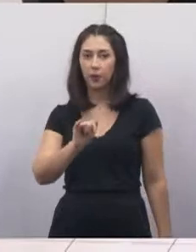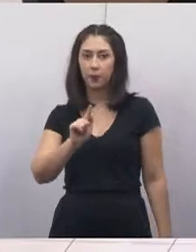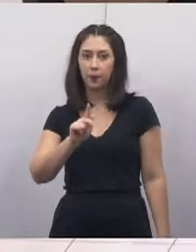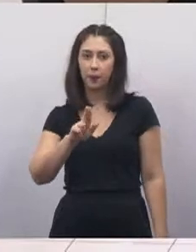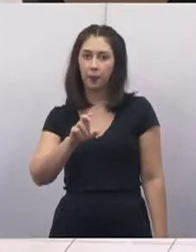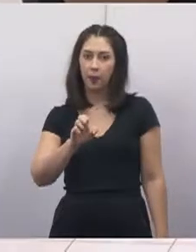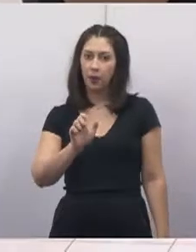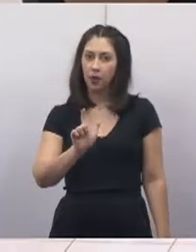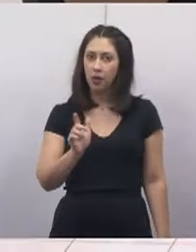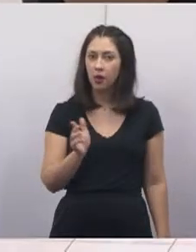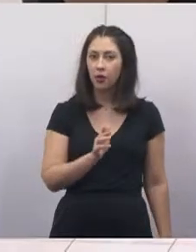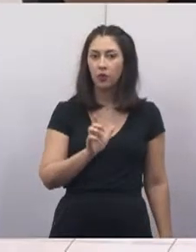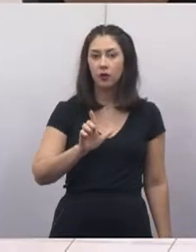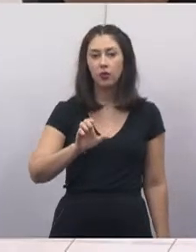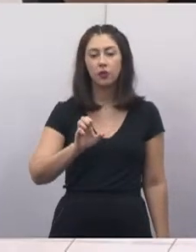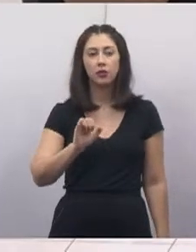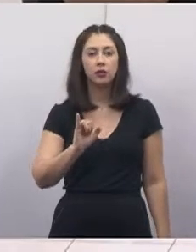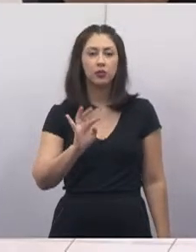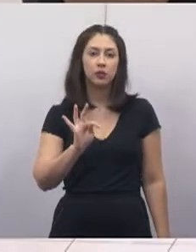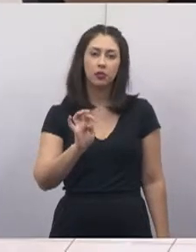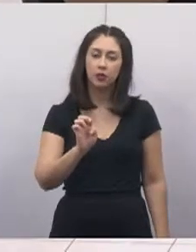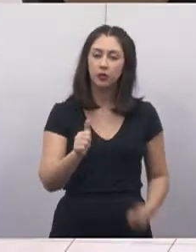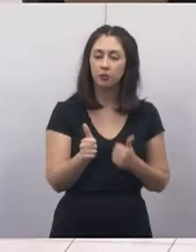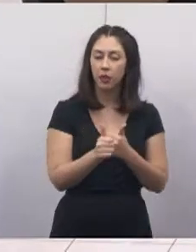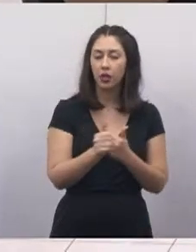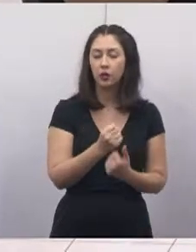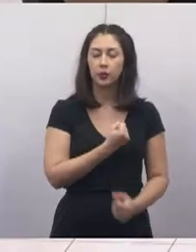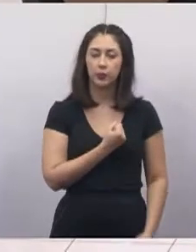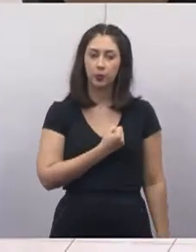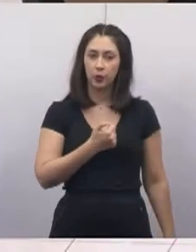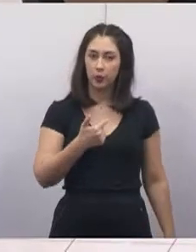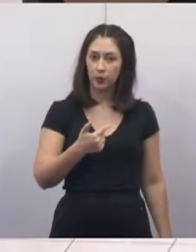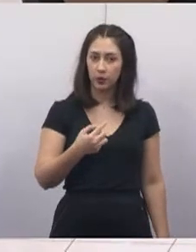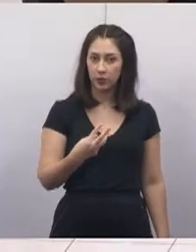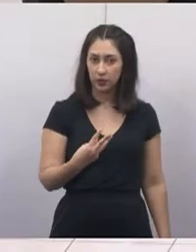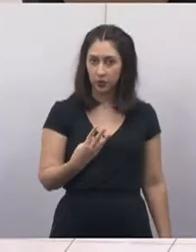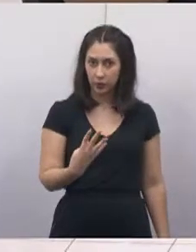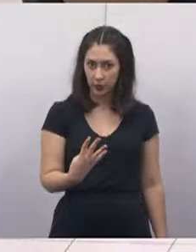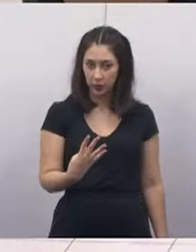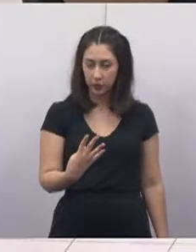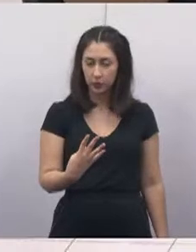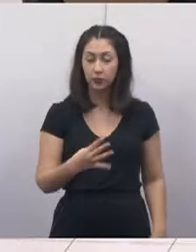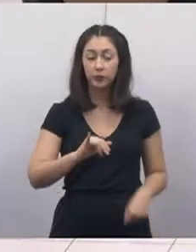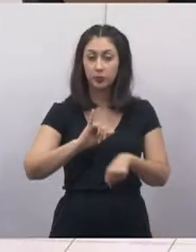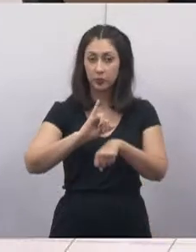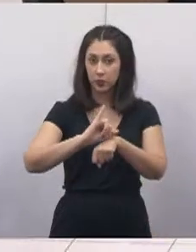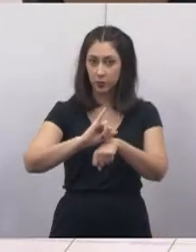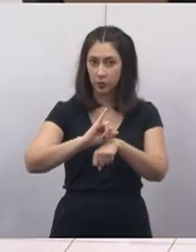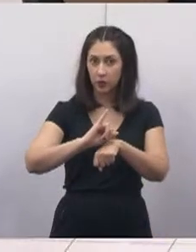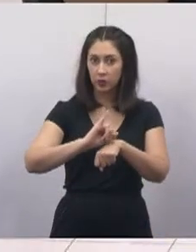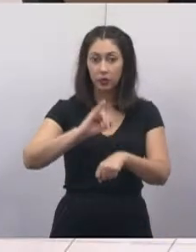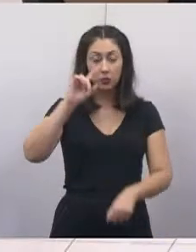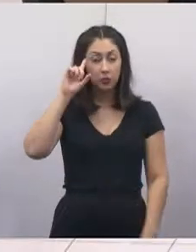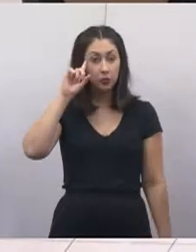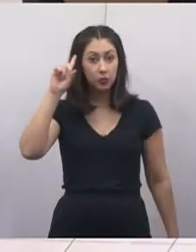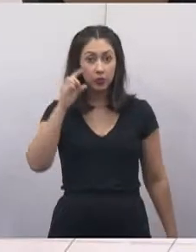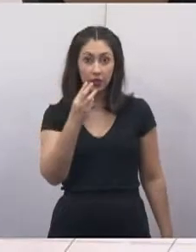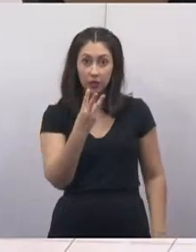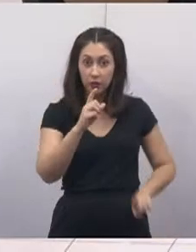Amparo, altura do número 234, no centro, em 3 de março